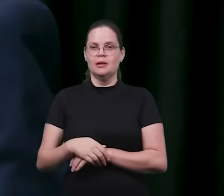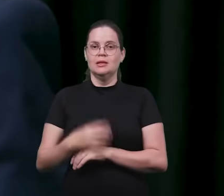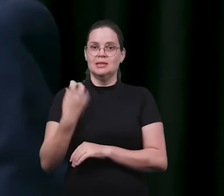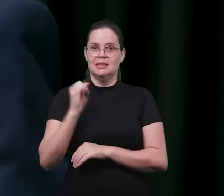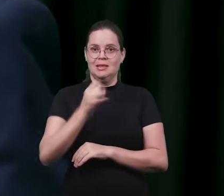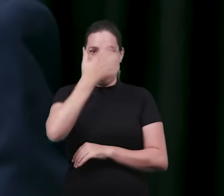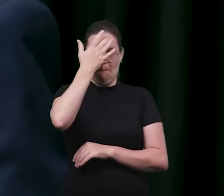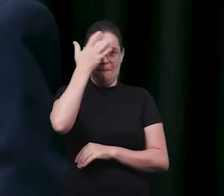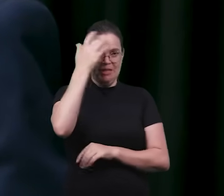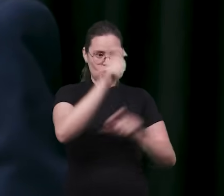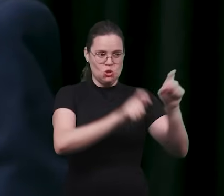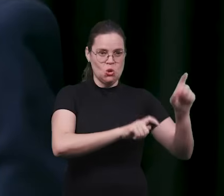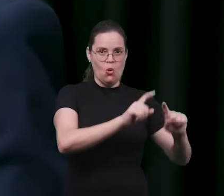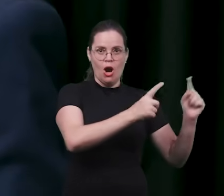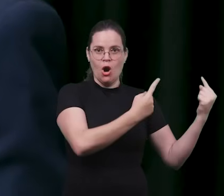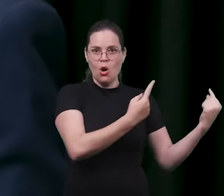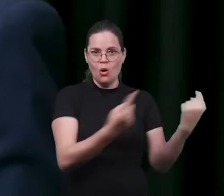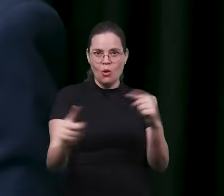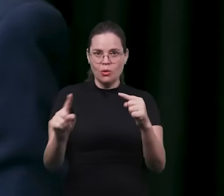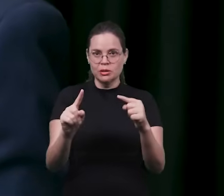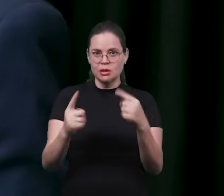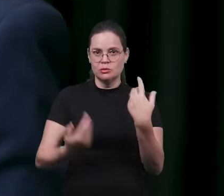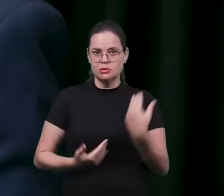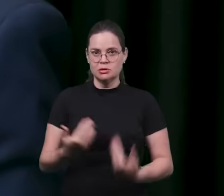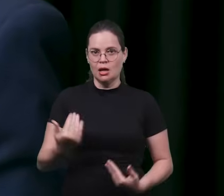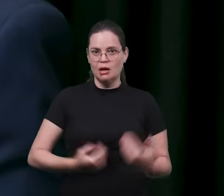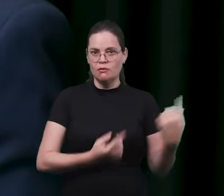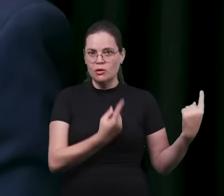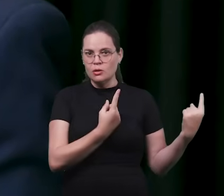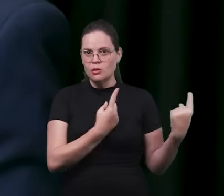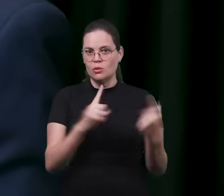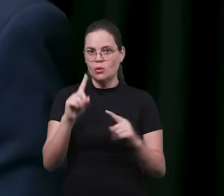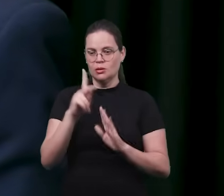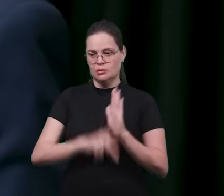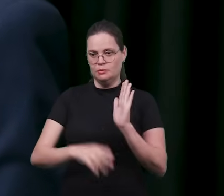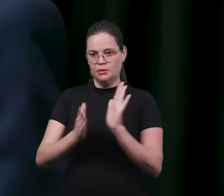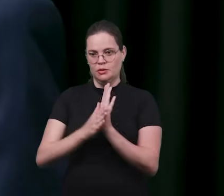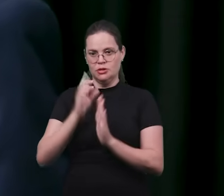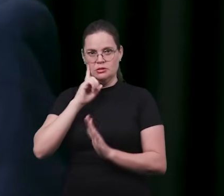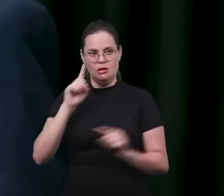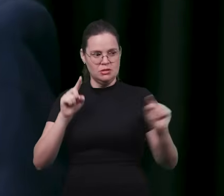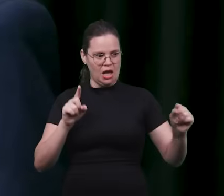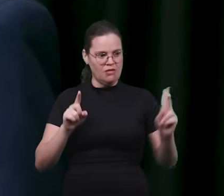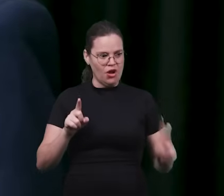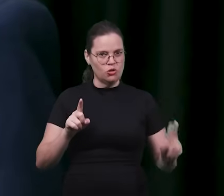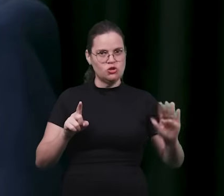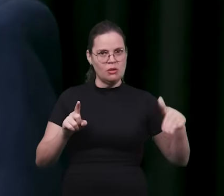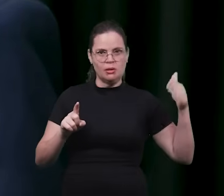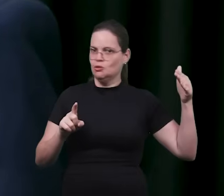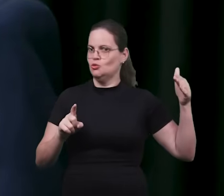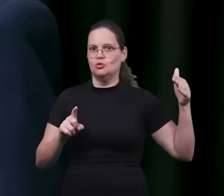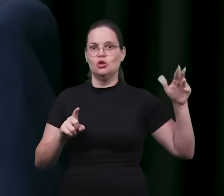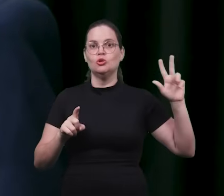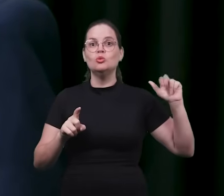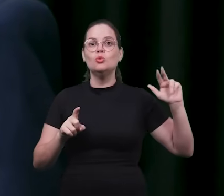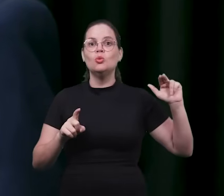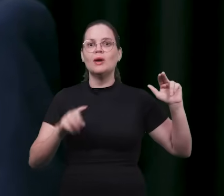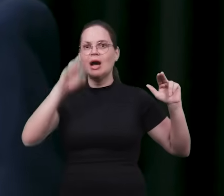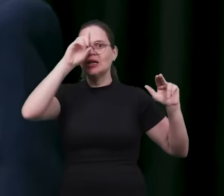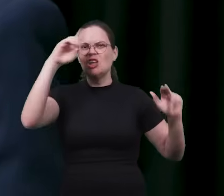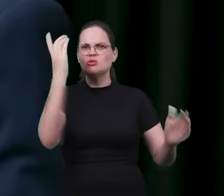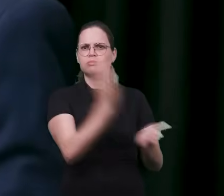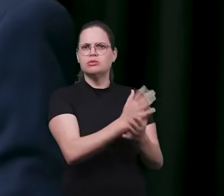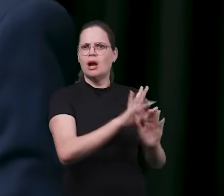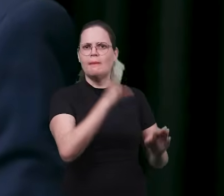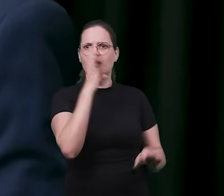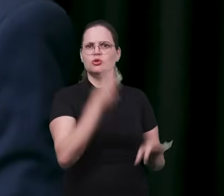levanta contra aquilo que são os planos de Deus prevalece, Douglas. Né?